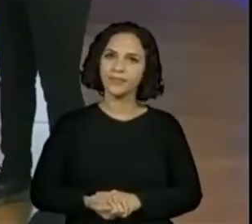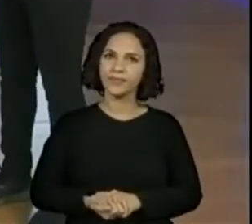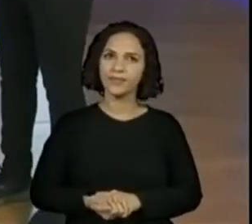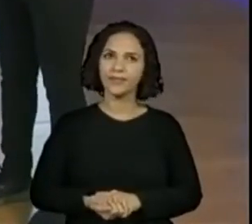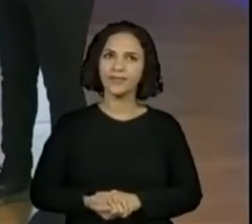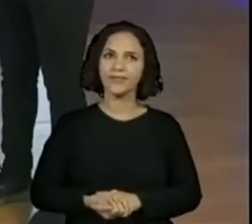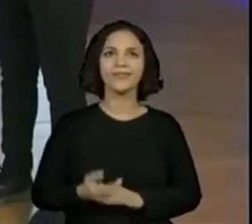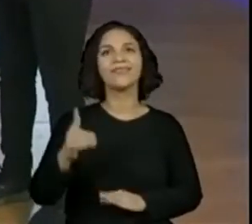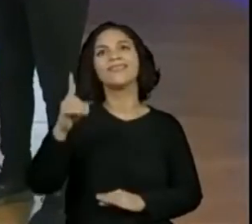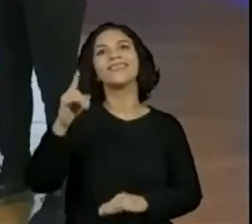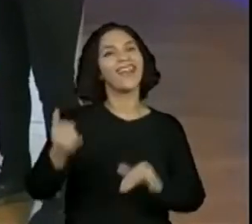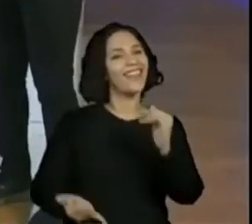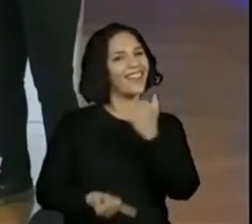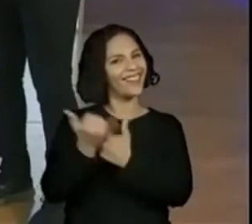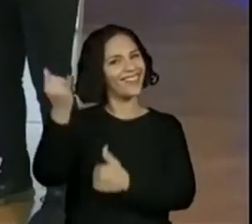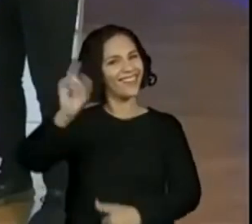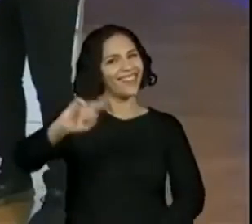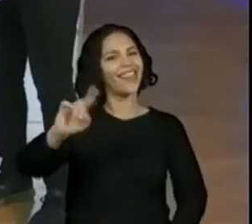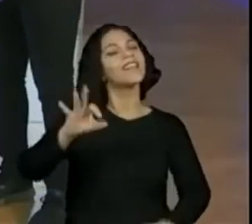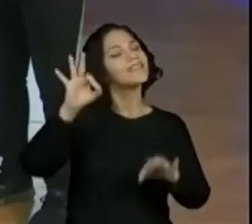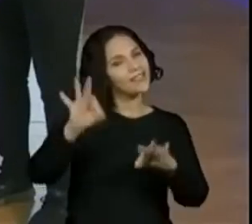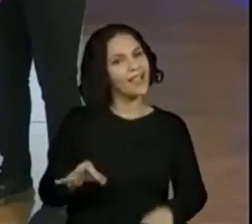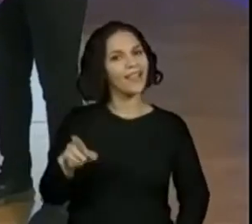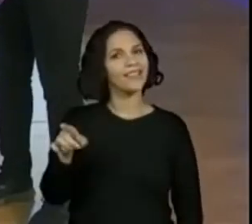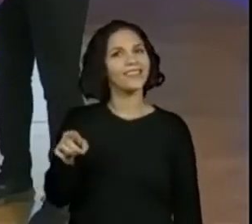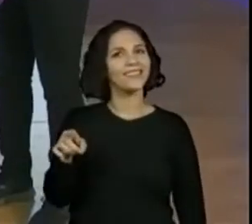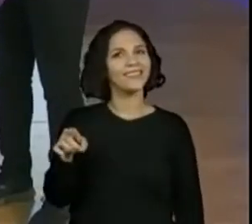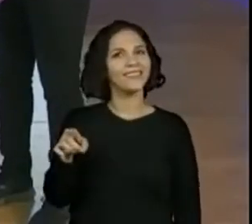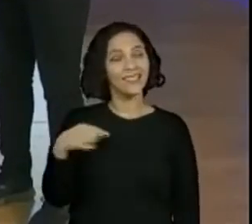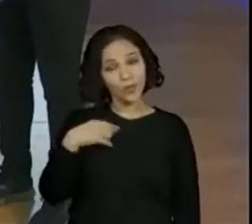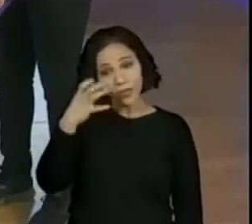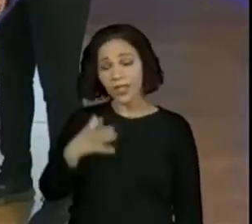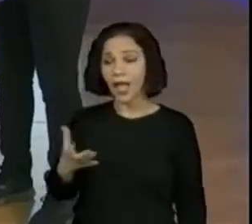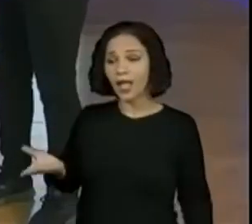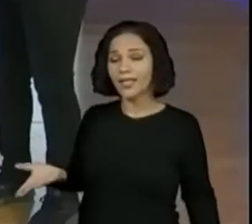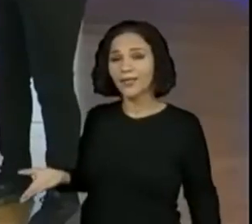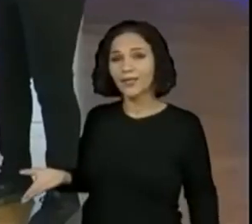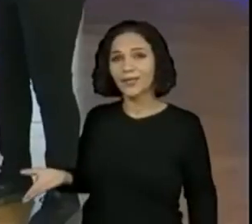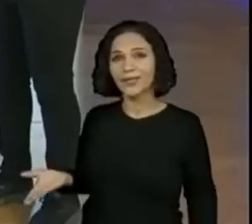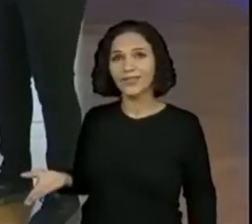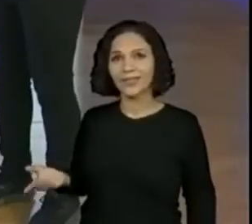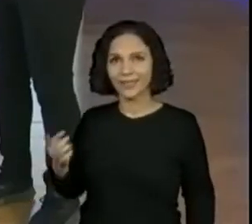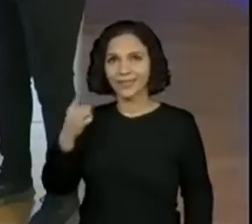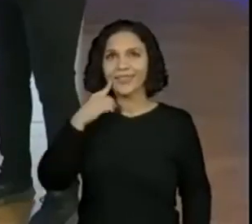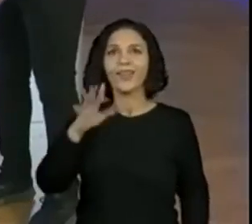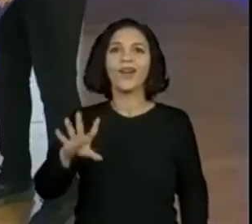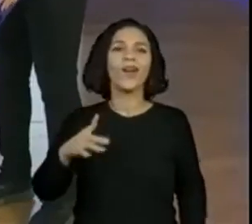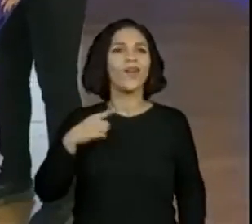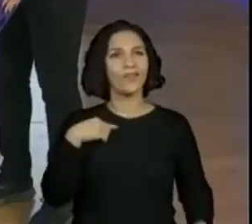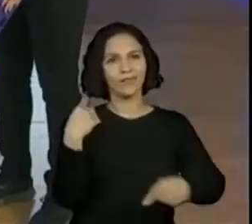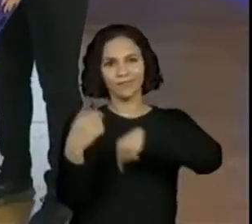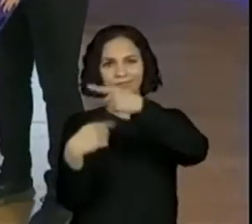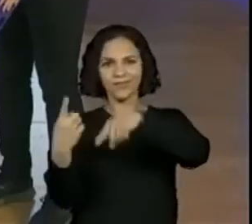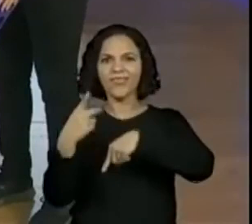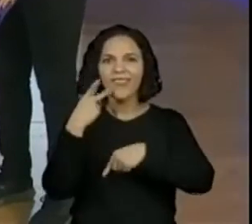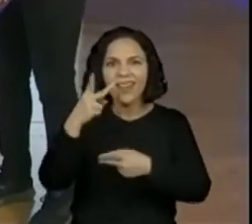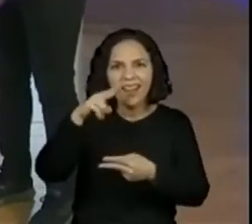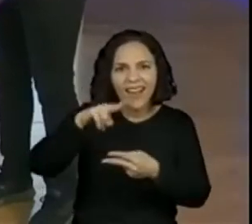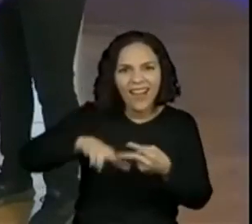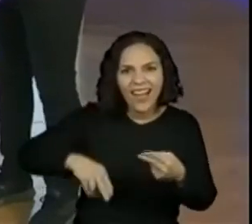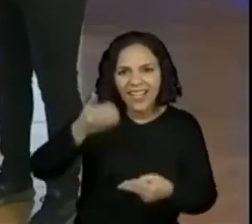e nada disso joga sério mas mesmo sério Olha vou fazer ligeira Dona